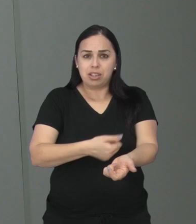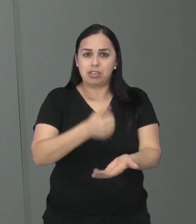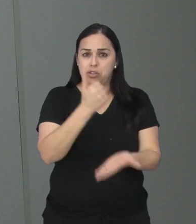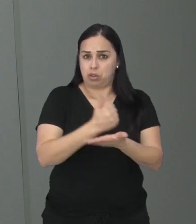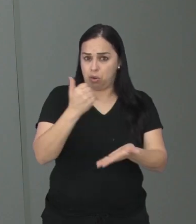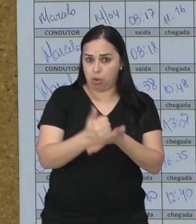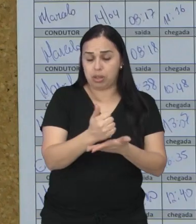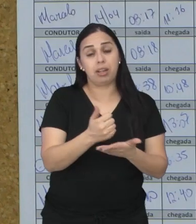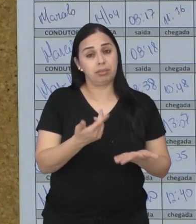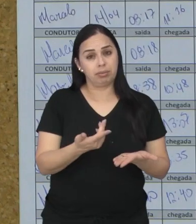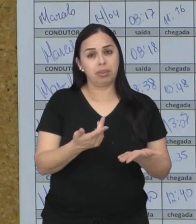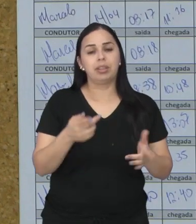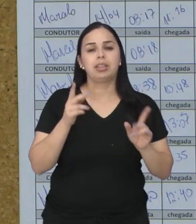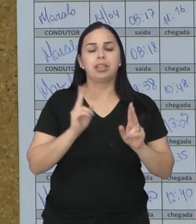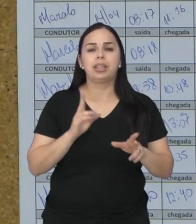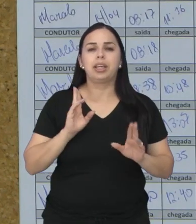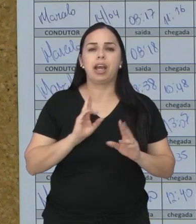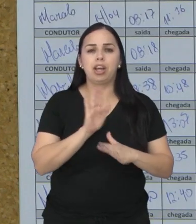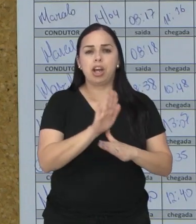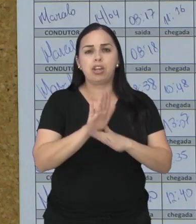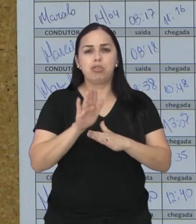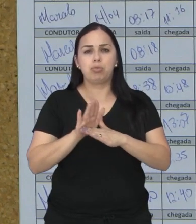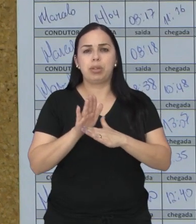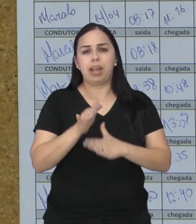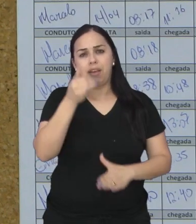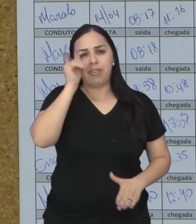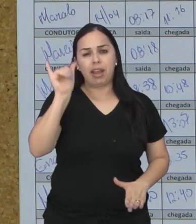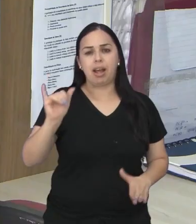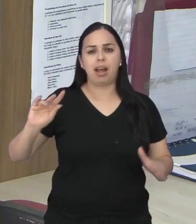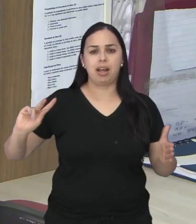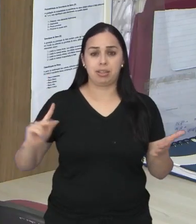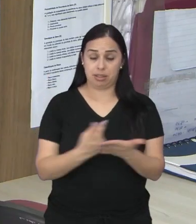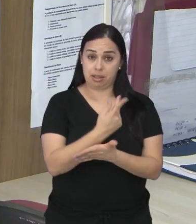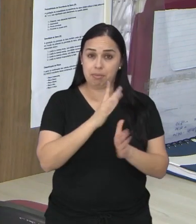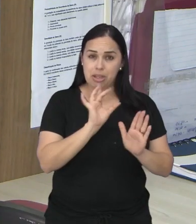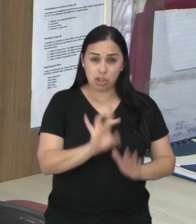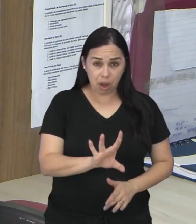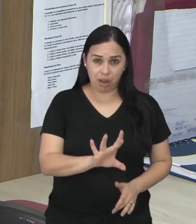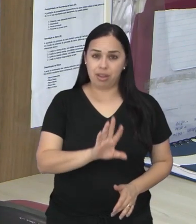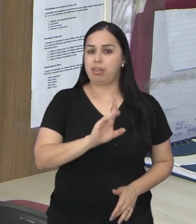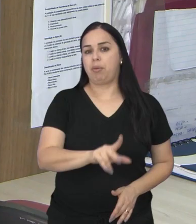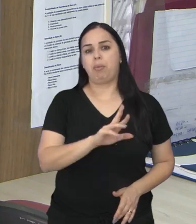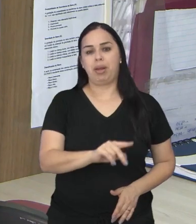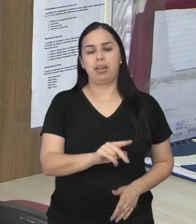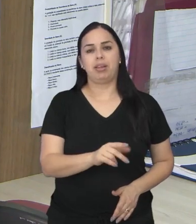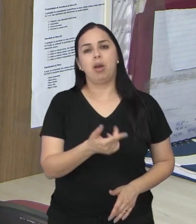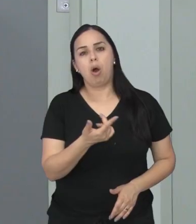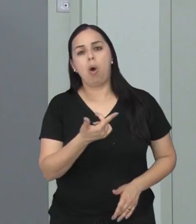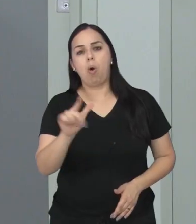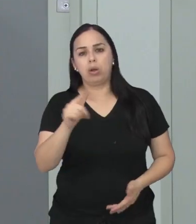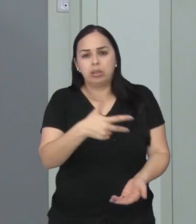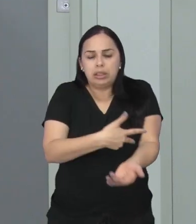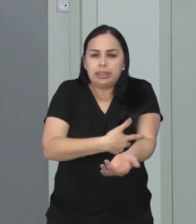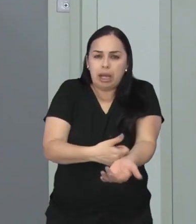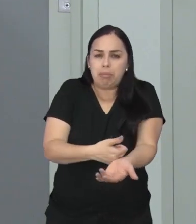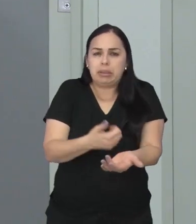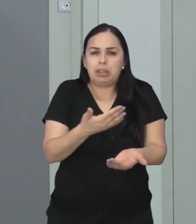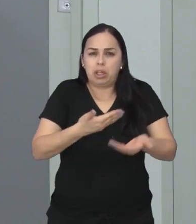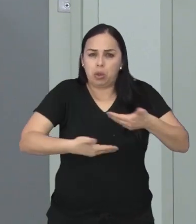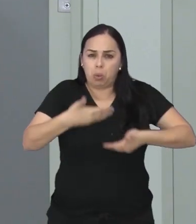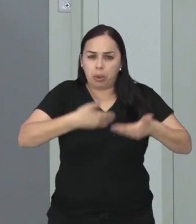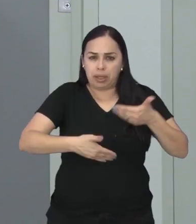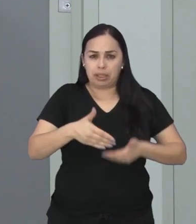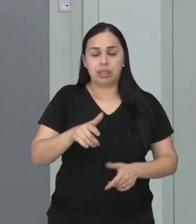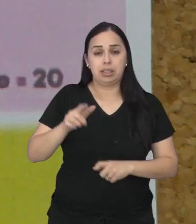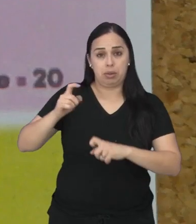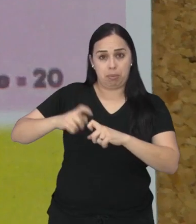e periódicos, que fazem parte da prevenção de acidentes. Mas não é só isso, são muitos outros exames e cuidados.